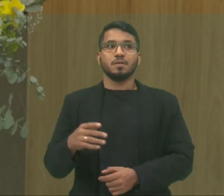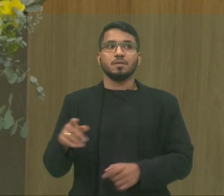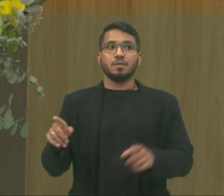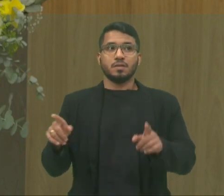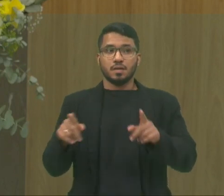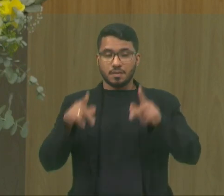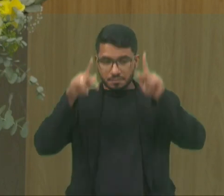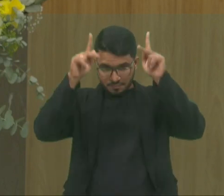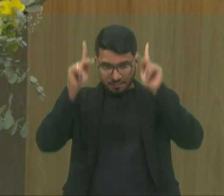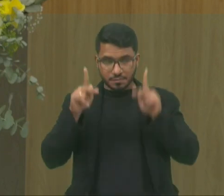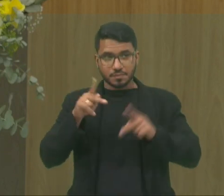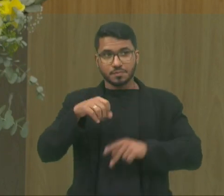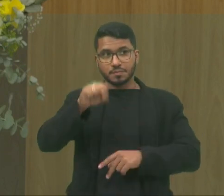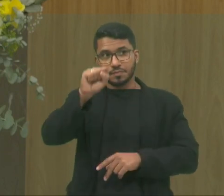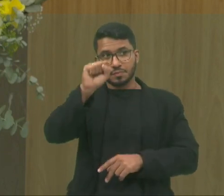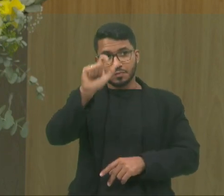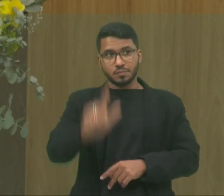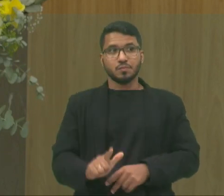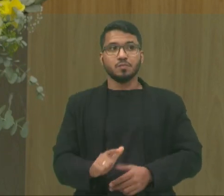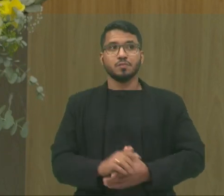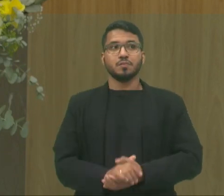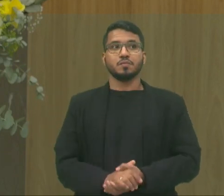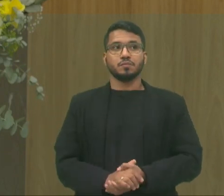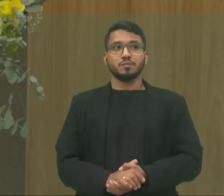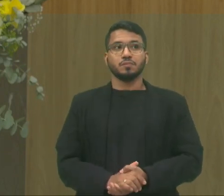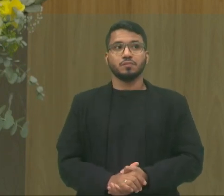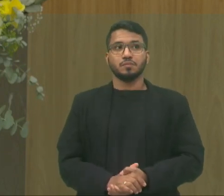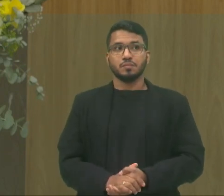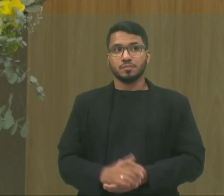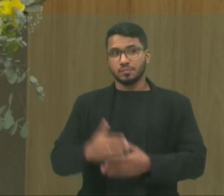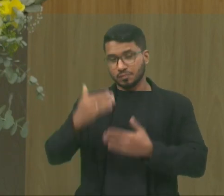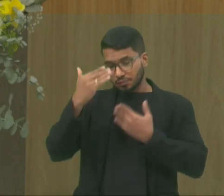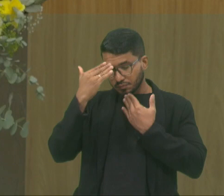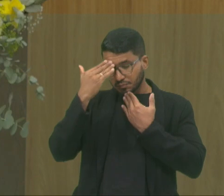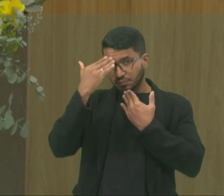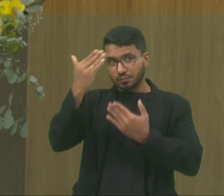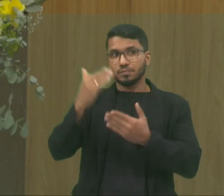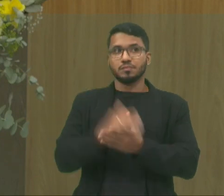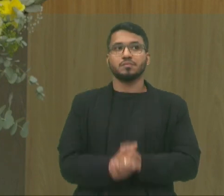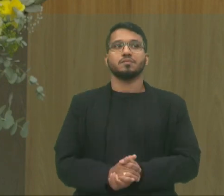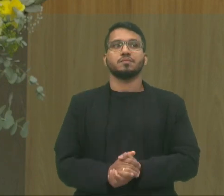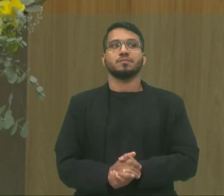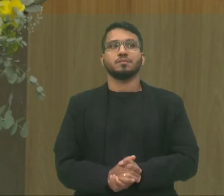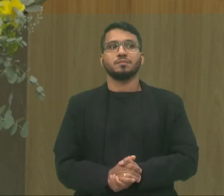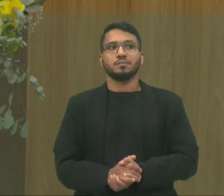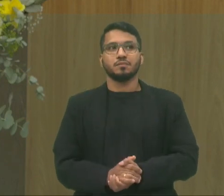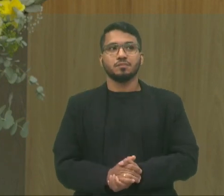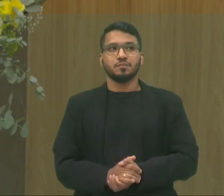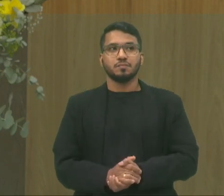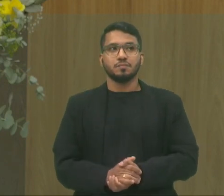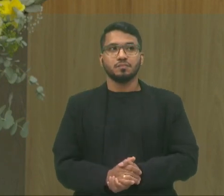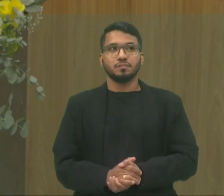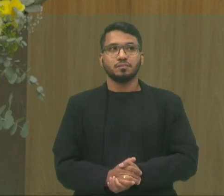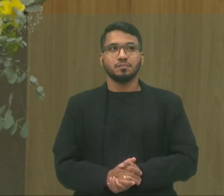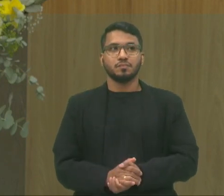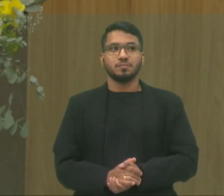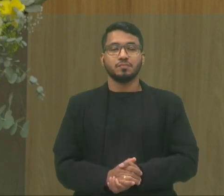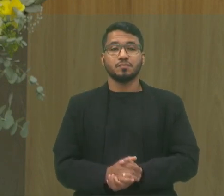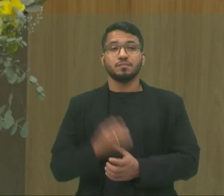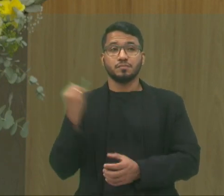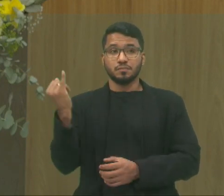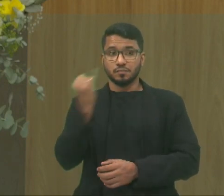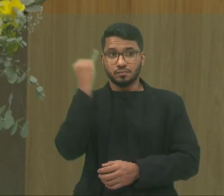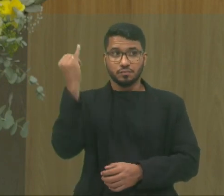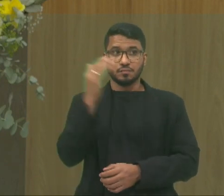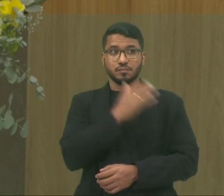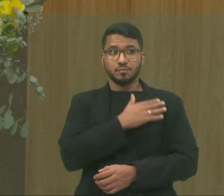princesa, doutor, grande princesa, o senhor sabe disso, e agradecer nessa questão também muito importante